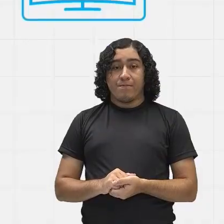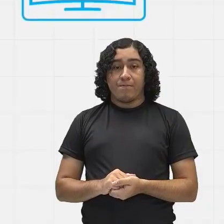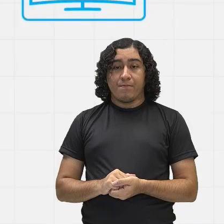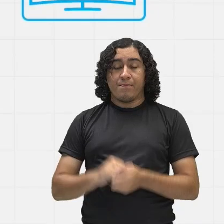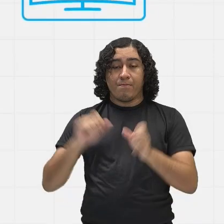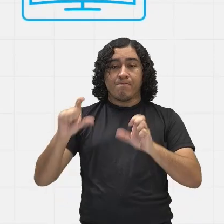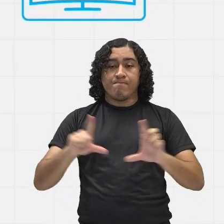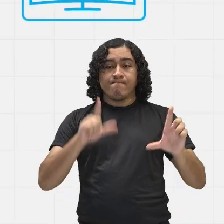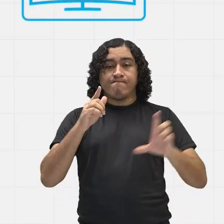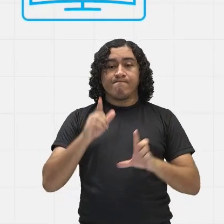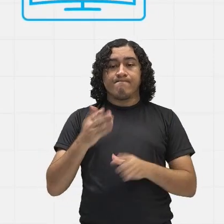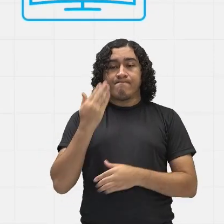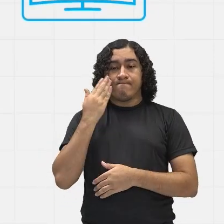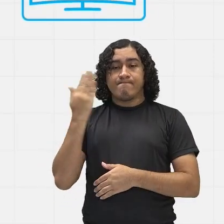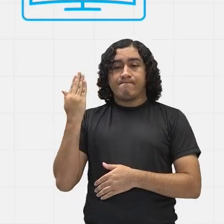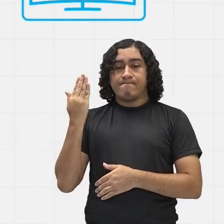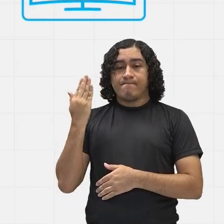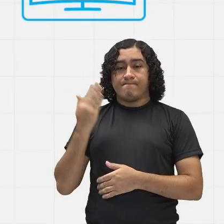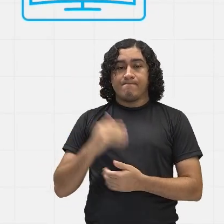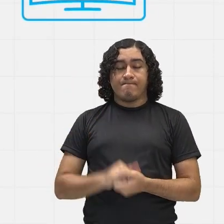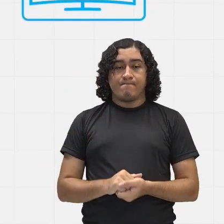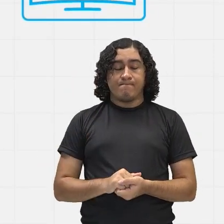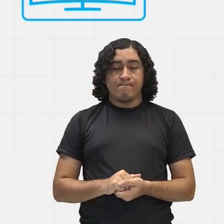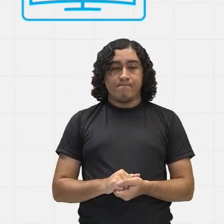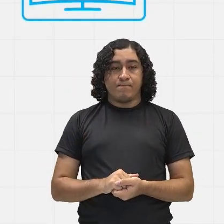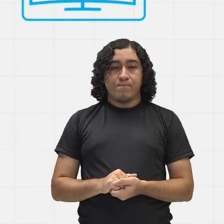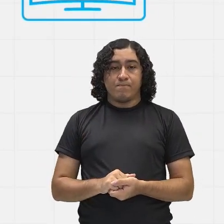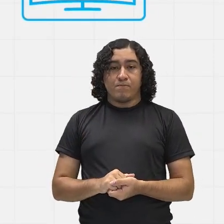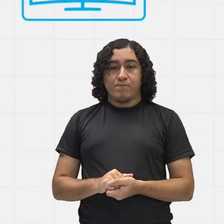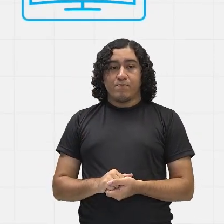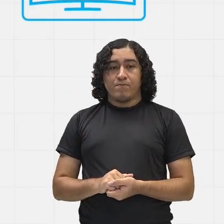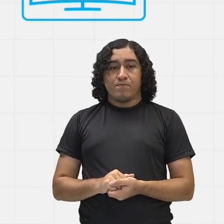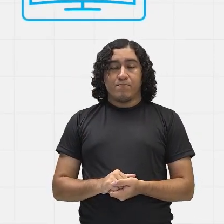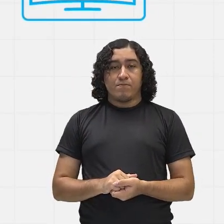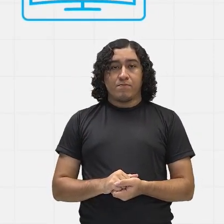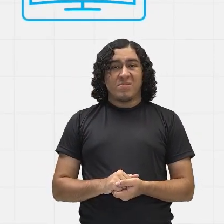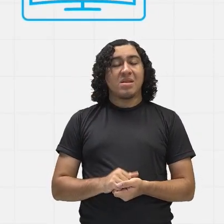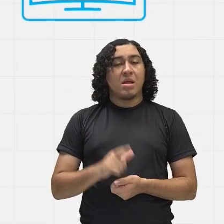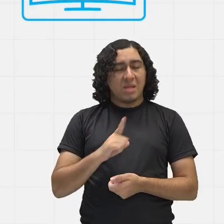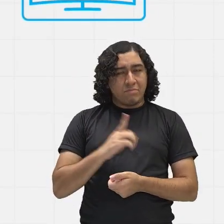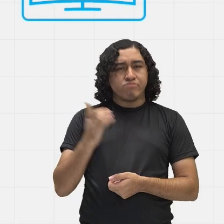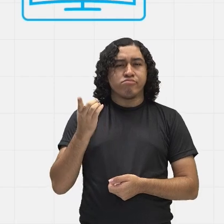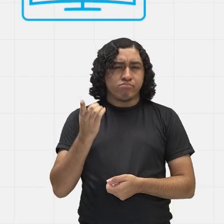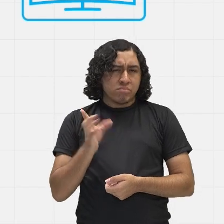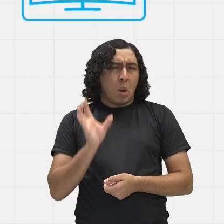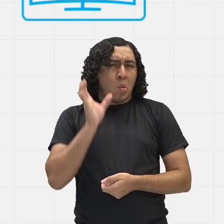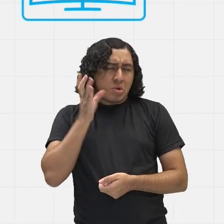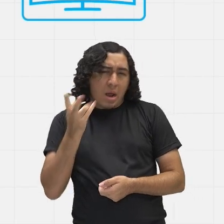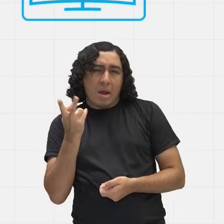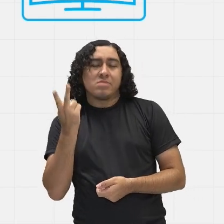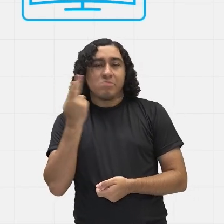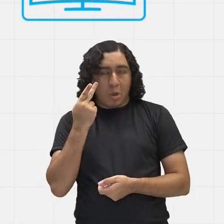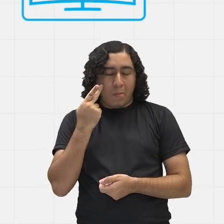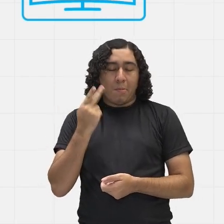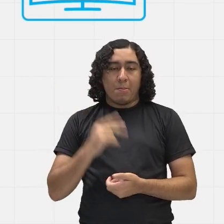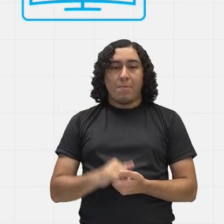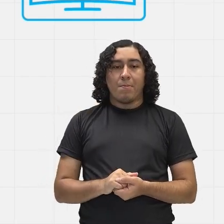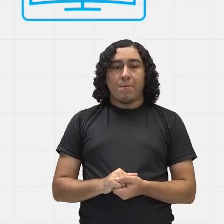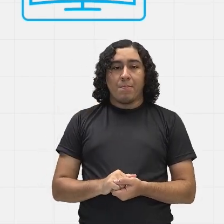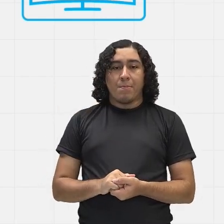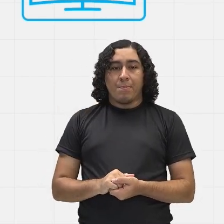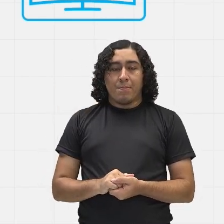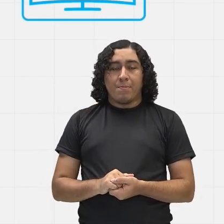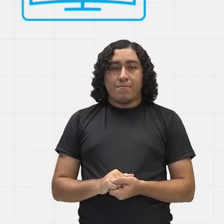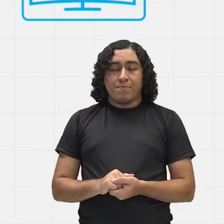já, nós temos as ocorrências mais comuns, né, de maior incidência, que são, por exemplo,